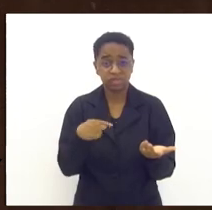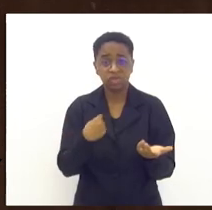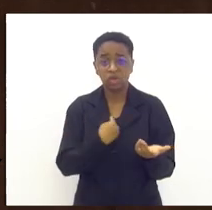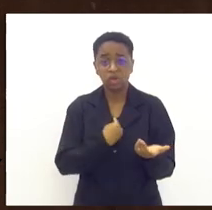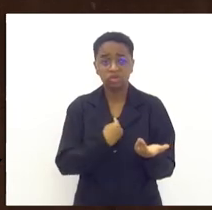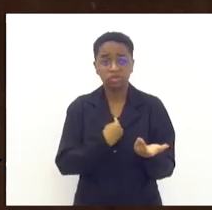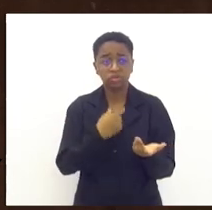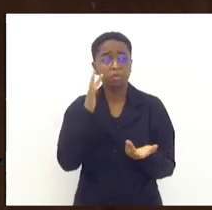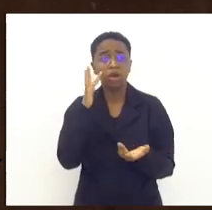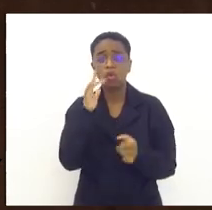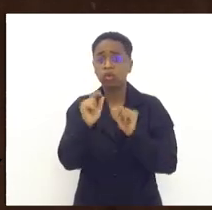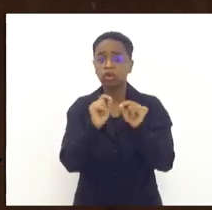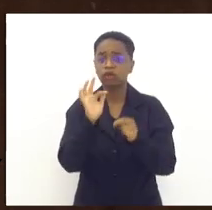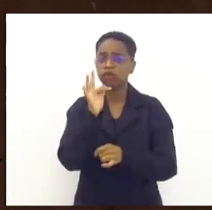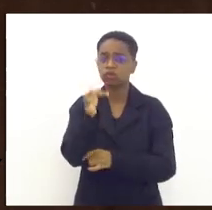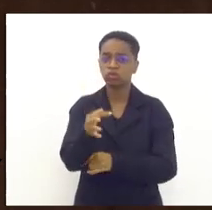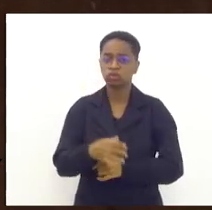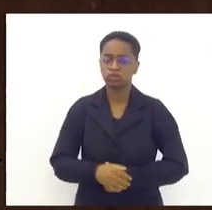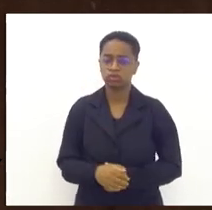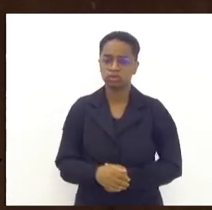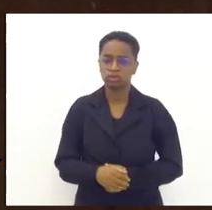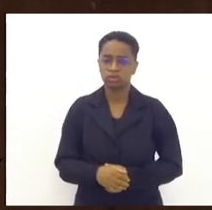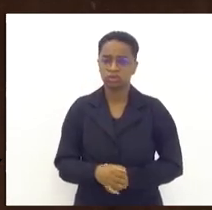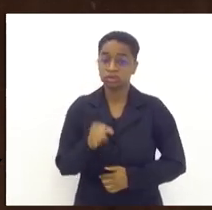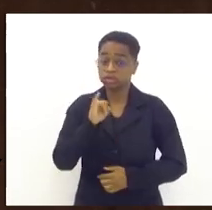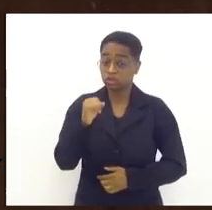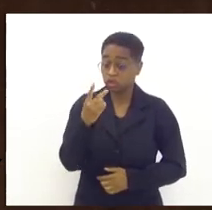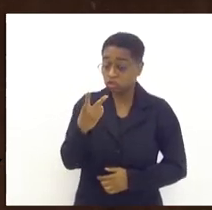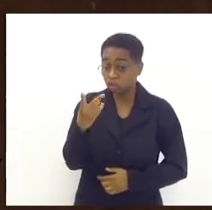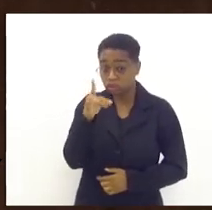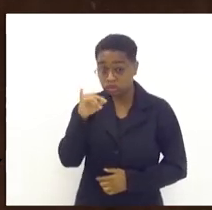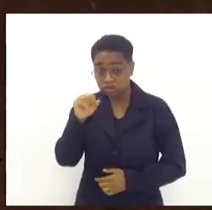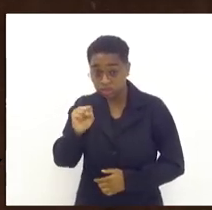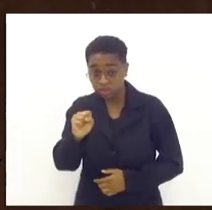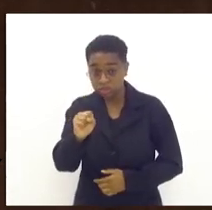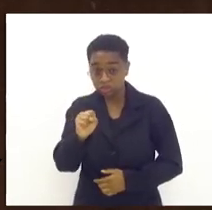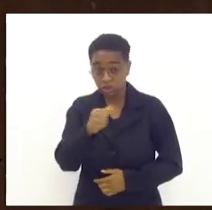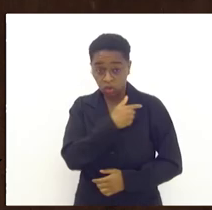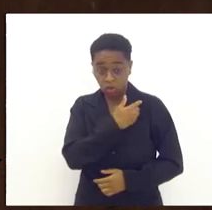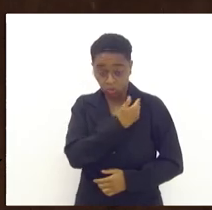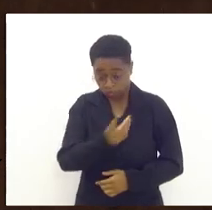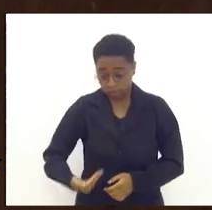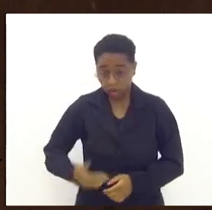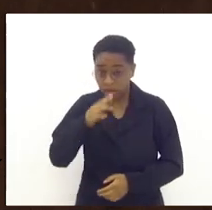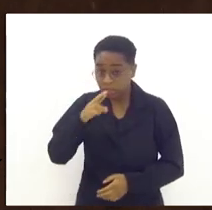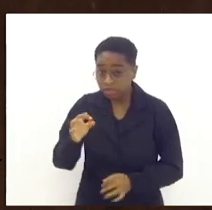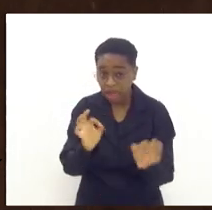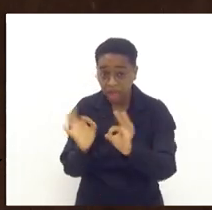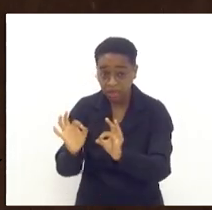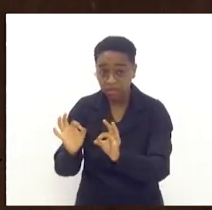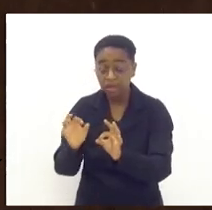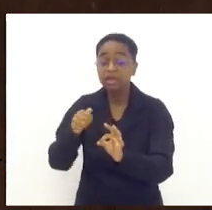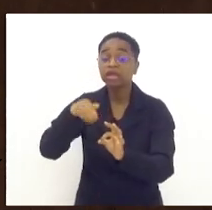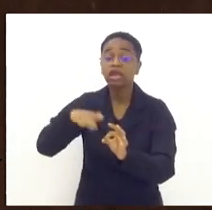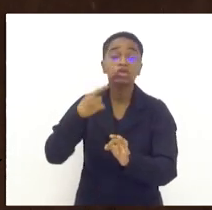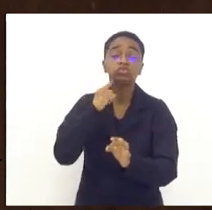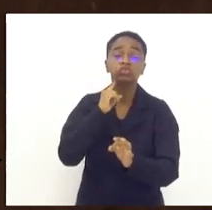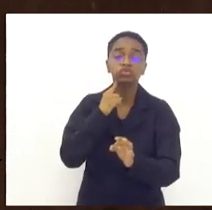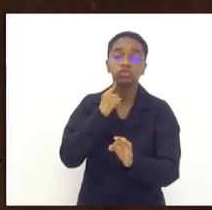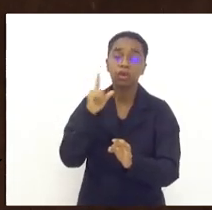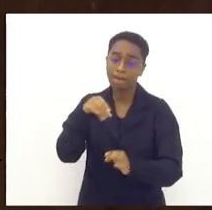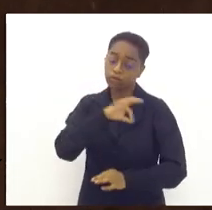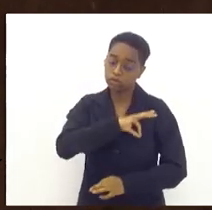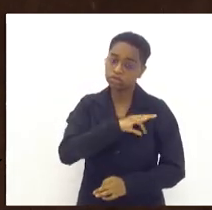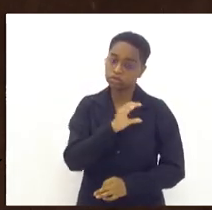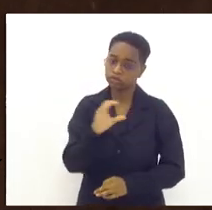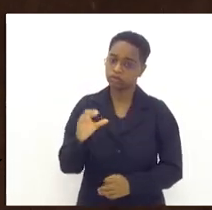esperamos no futuro? Se em 48 horas o governo do Estado não der uma resposta, quem vai estar maculado é a Polícia Civil. Porque